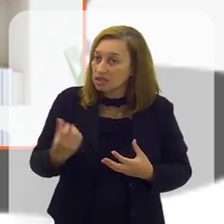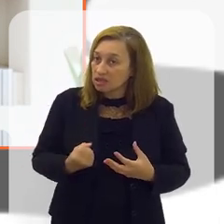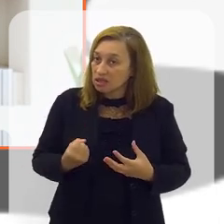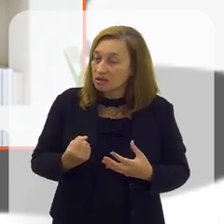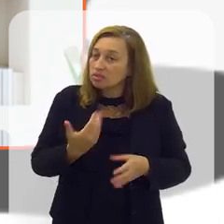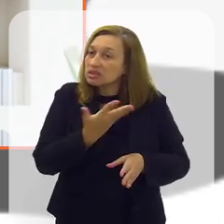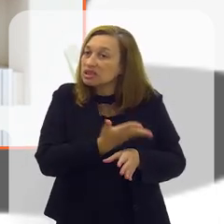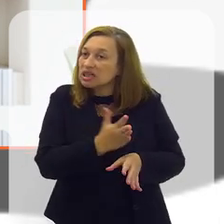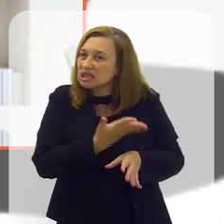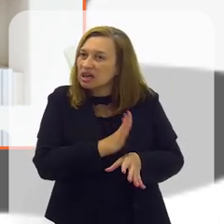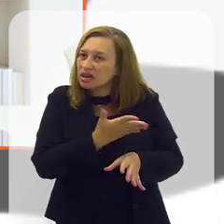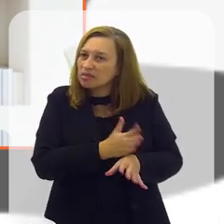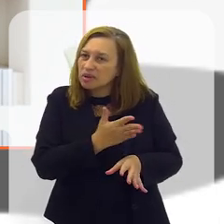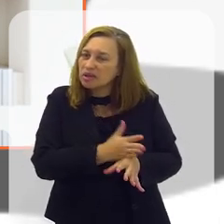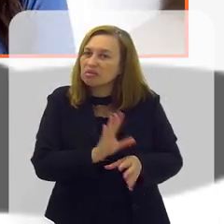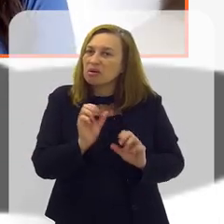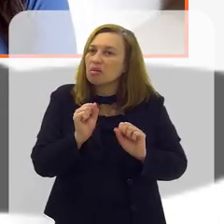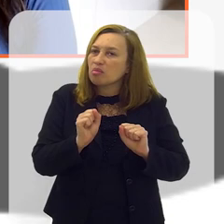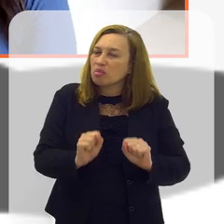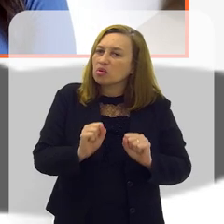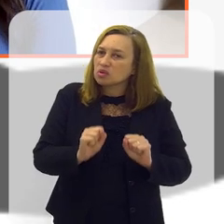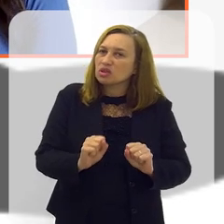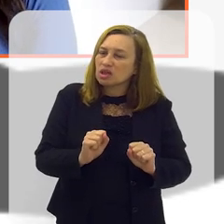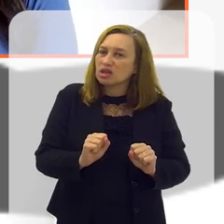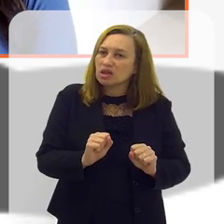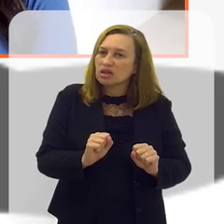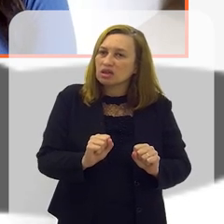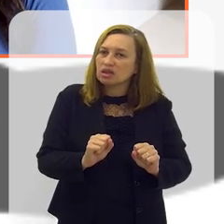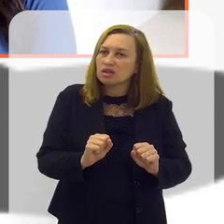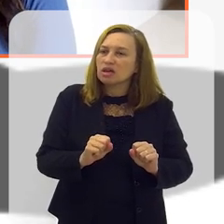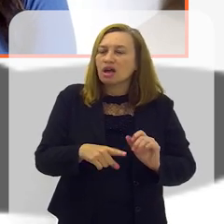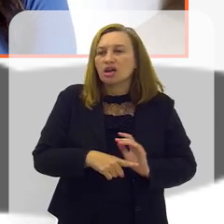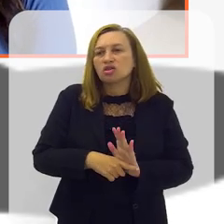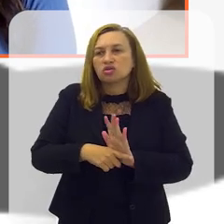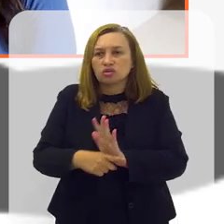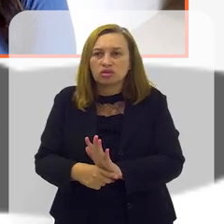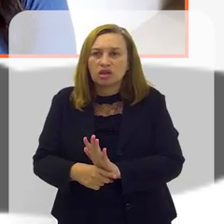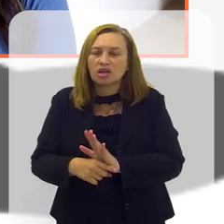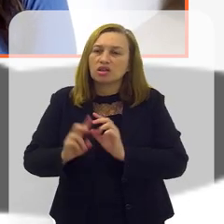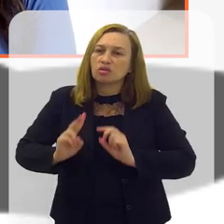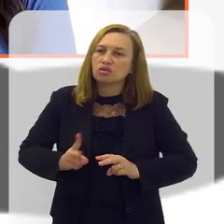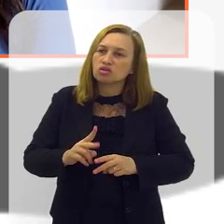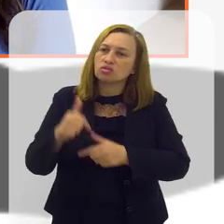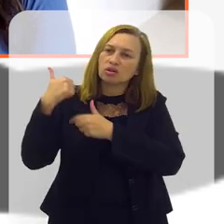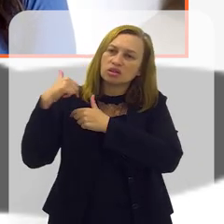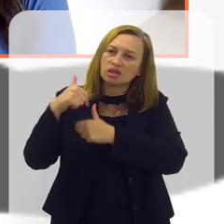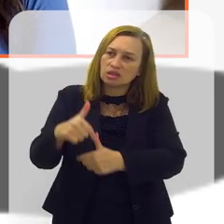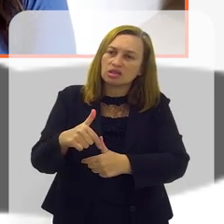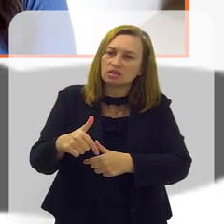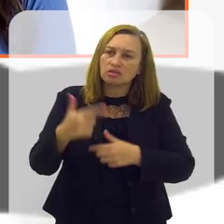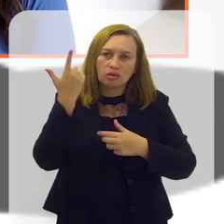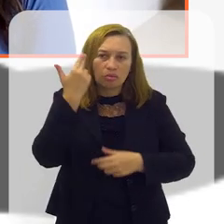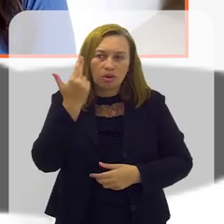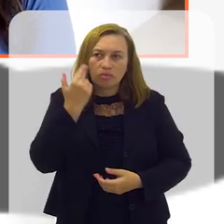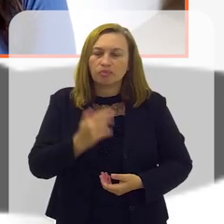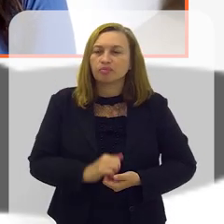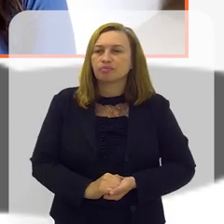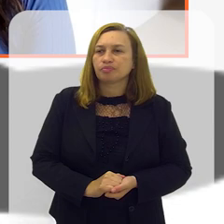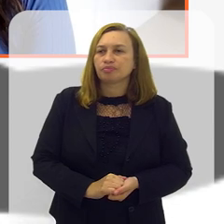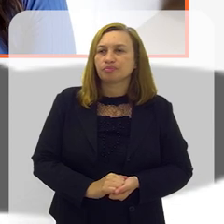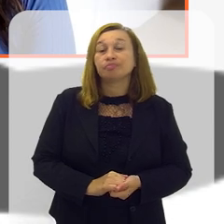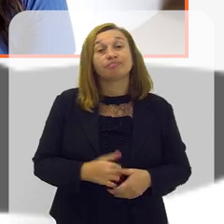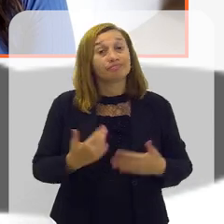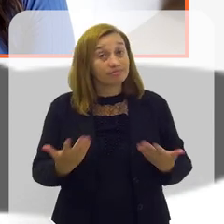voluntários. Eles recebem algum tipo de treinamento para eles poderem passar a mensagem e manter as tradições funcionando